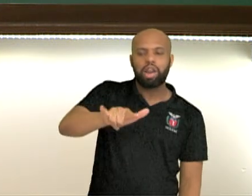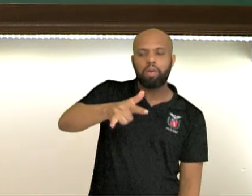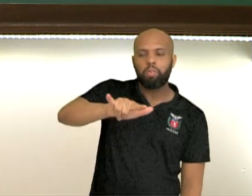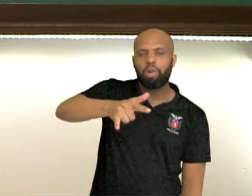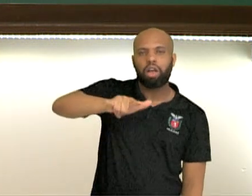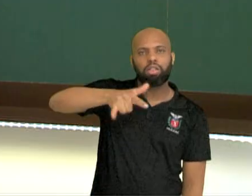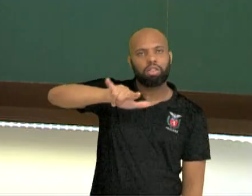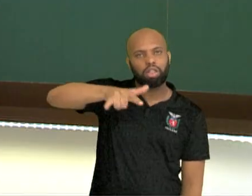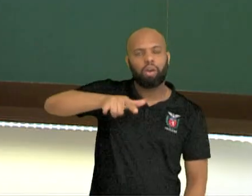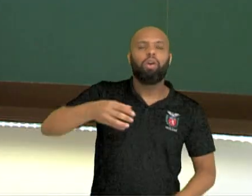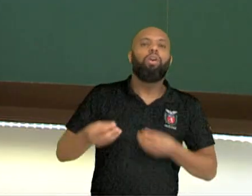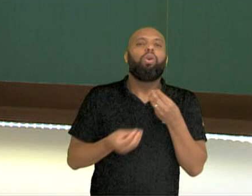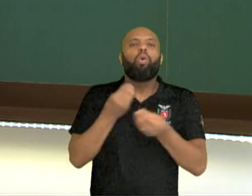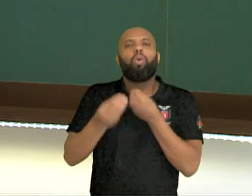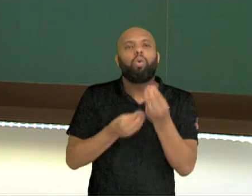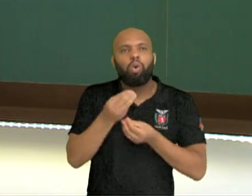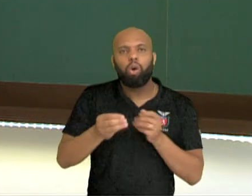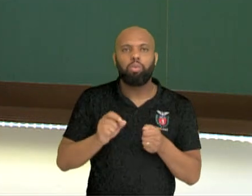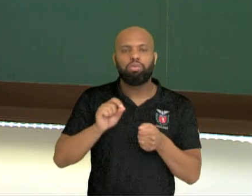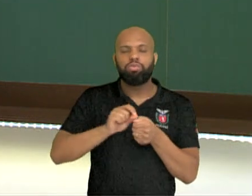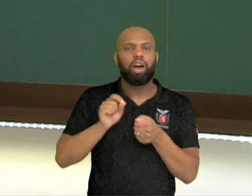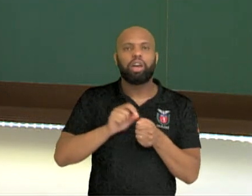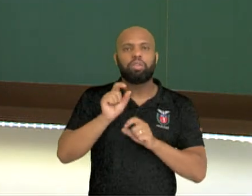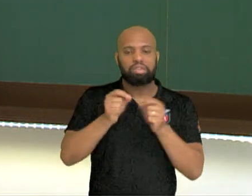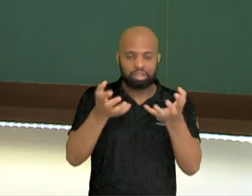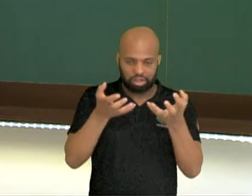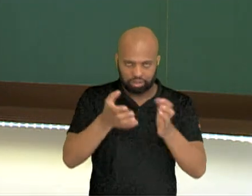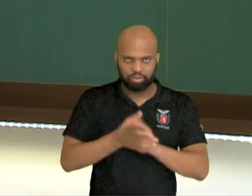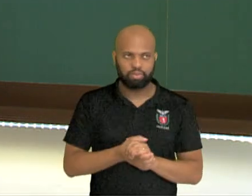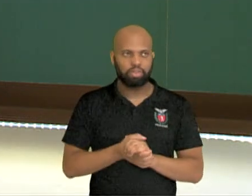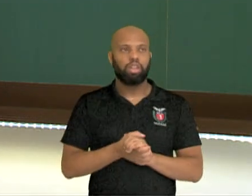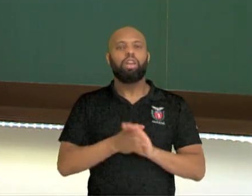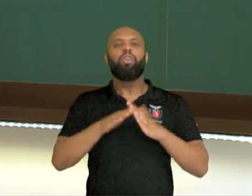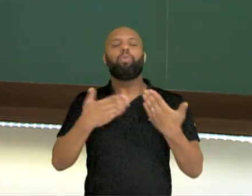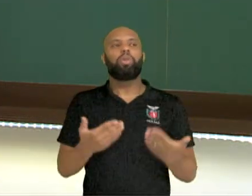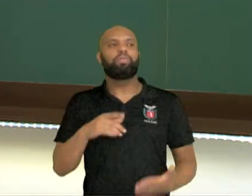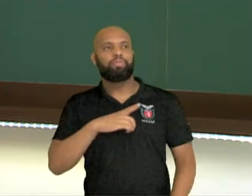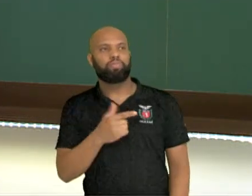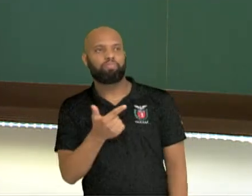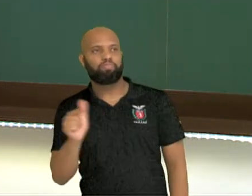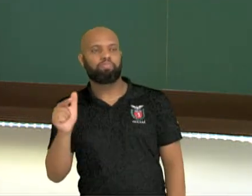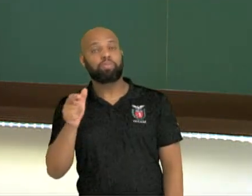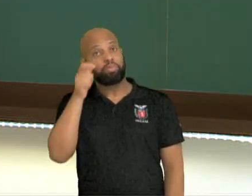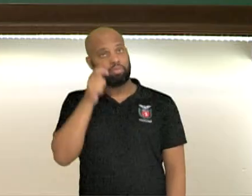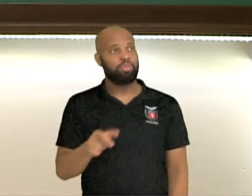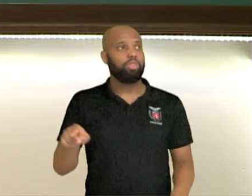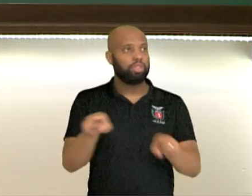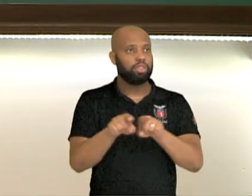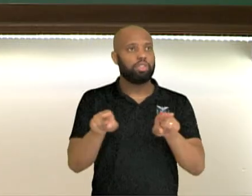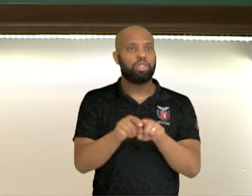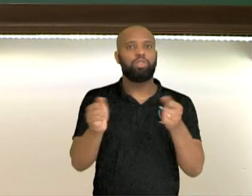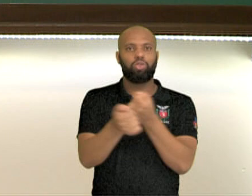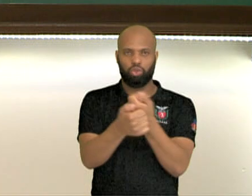você constrói aquilo que se almeja. E esse fator aqui bem interessante, que é o fator